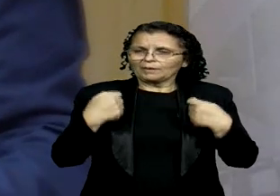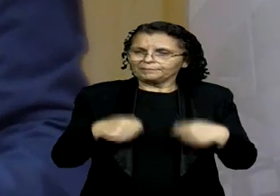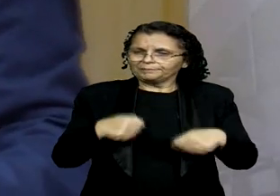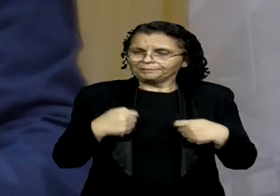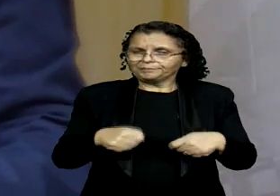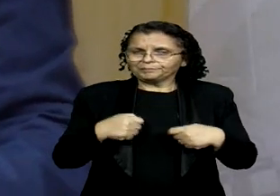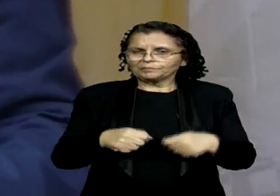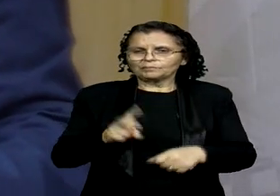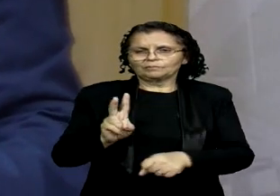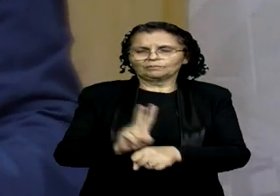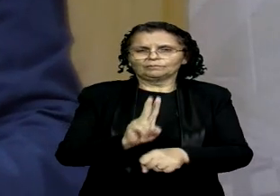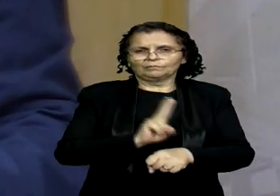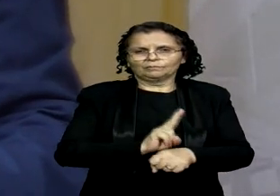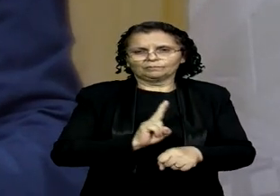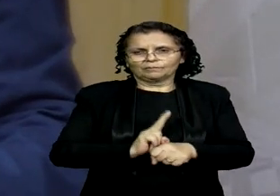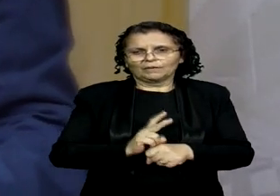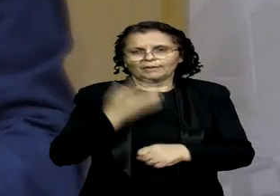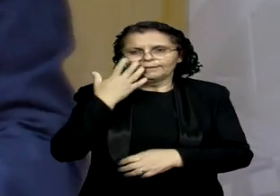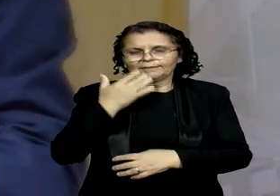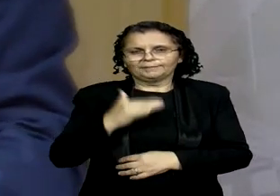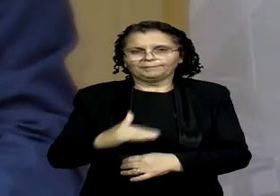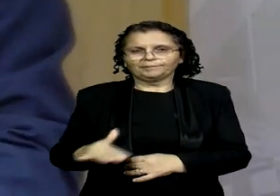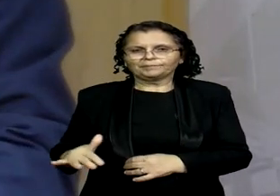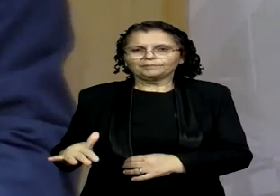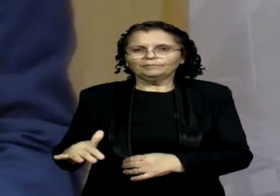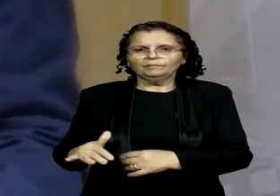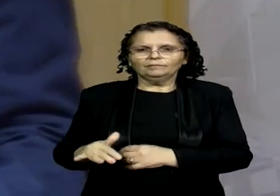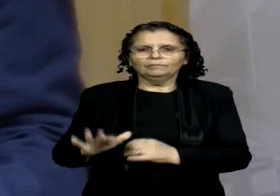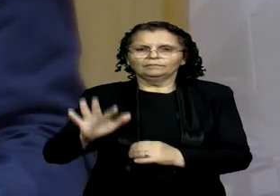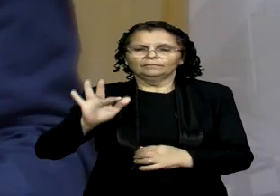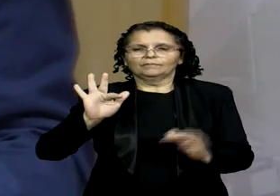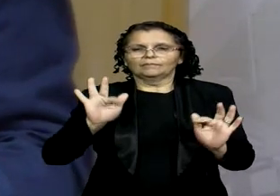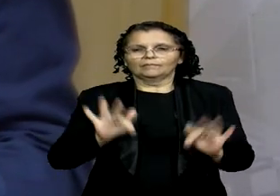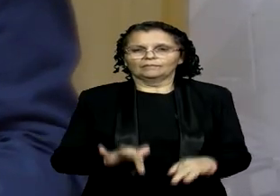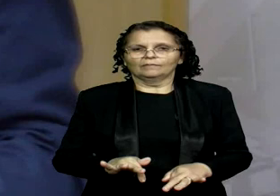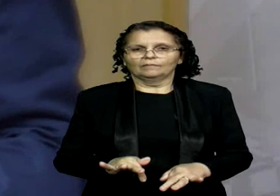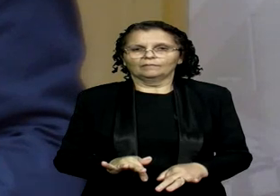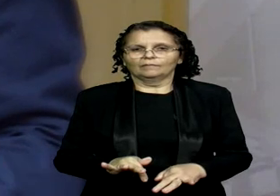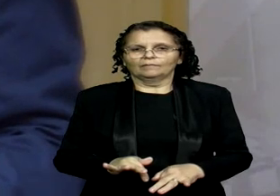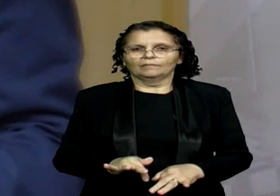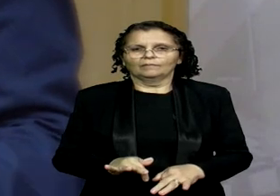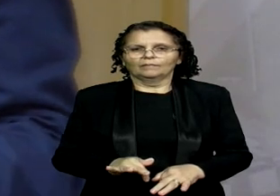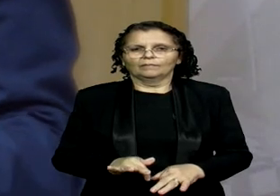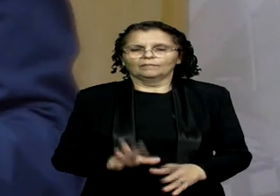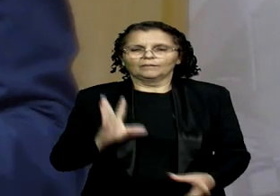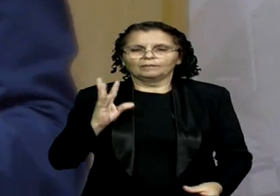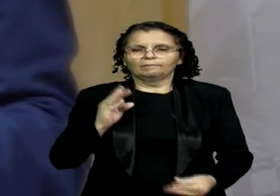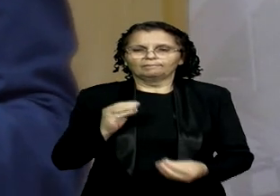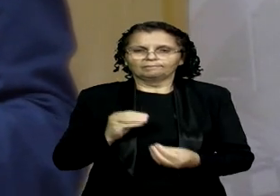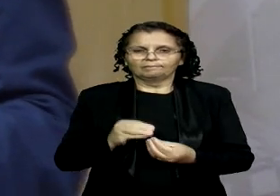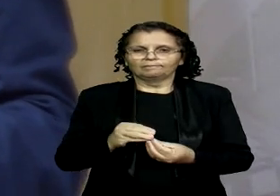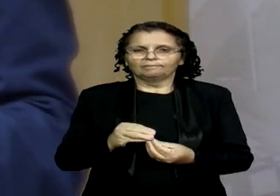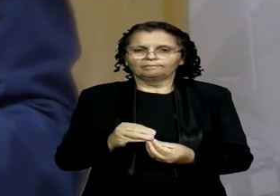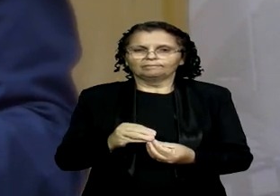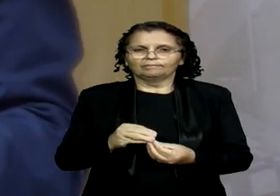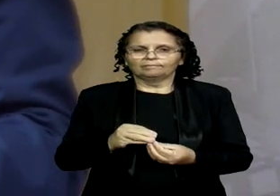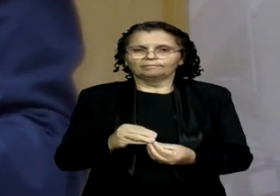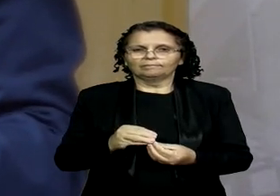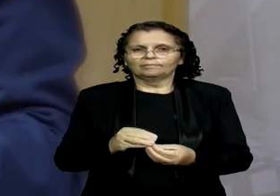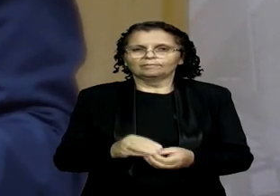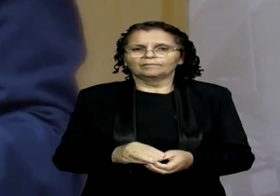precisamos defender principalmente as crianças. E eu termino aqui as minhas palavras